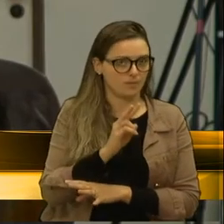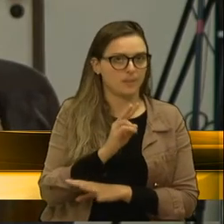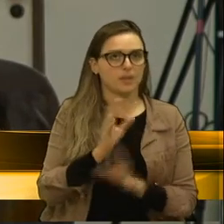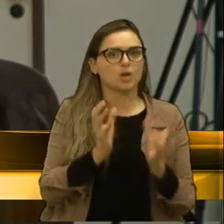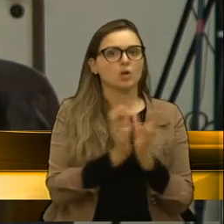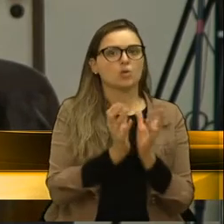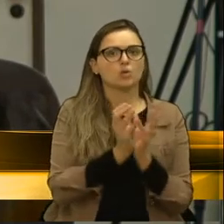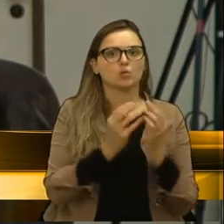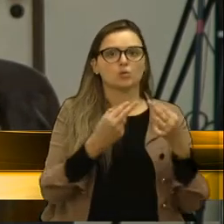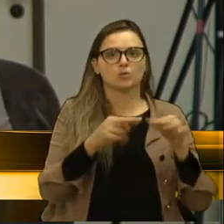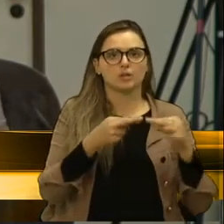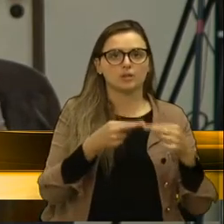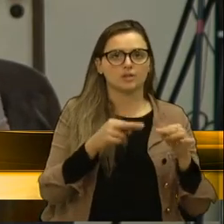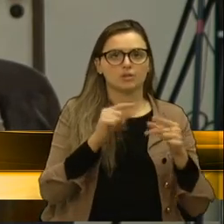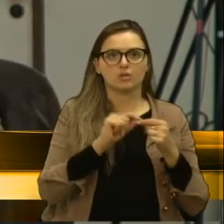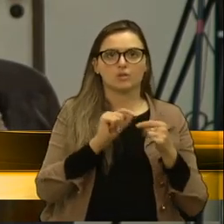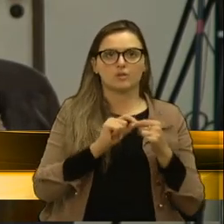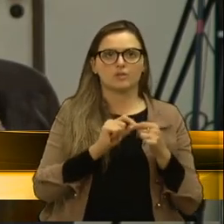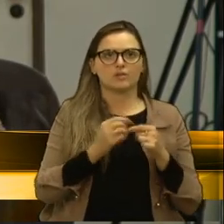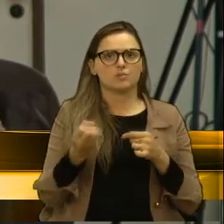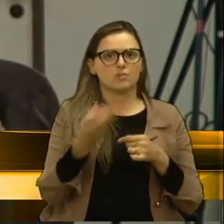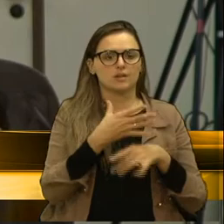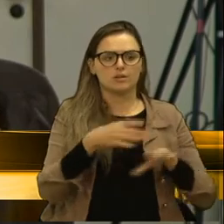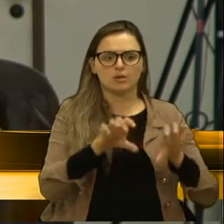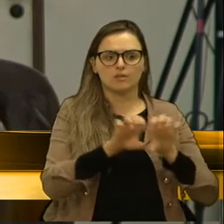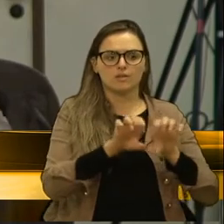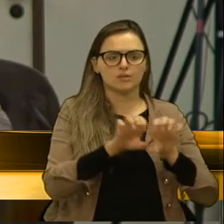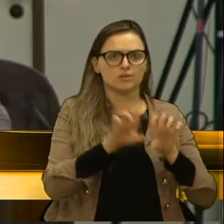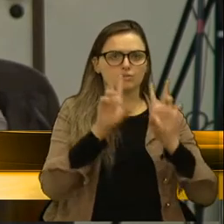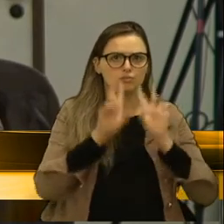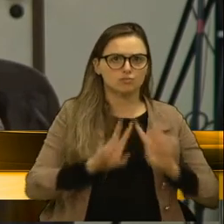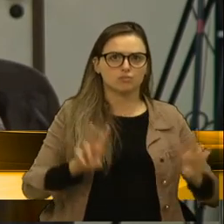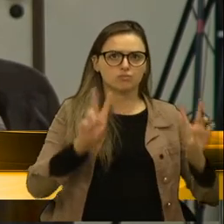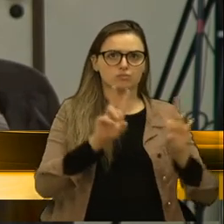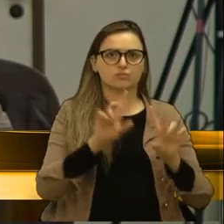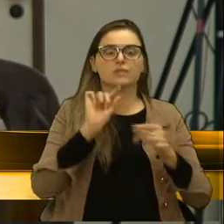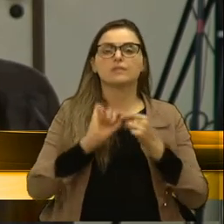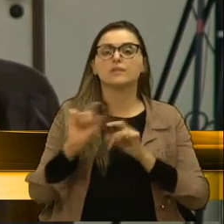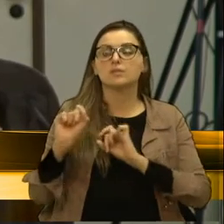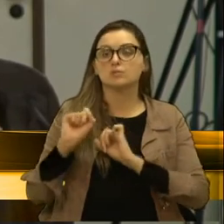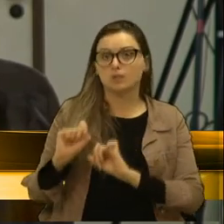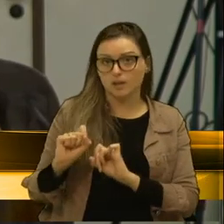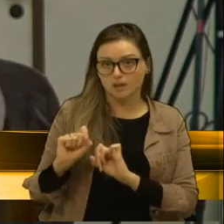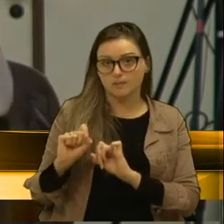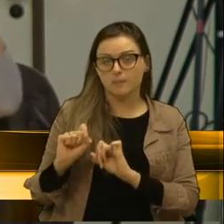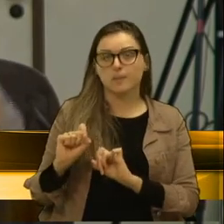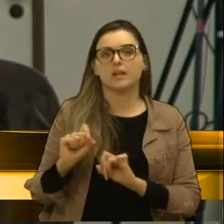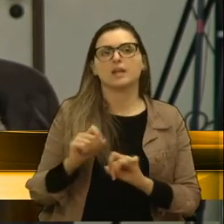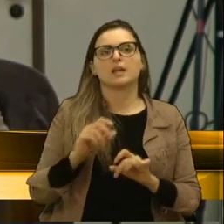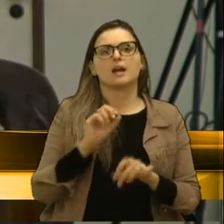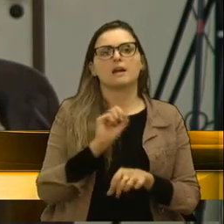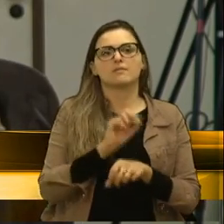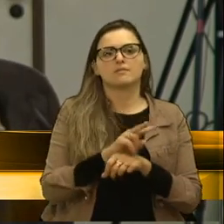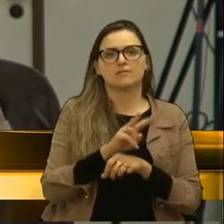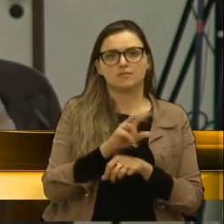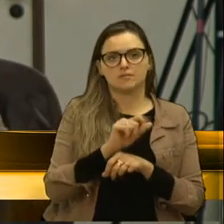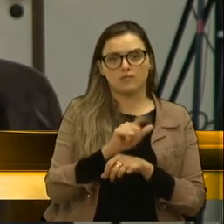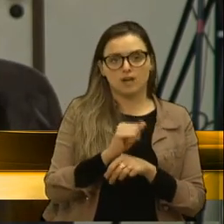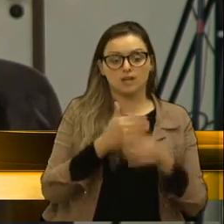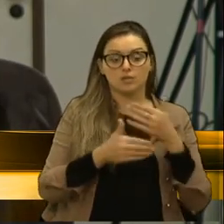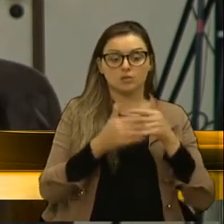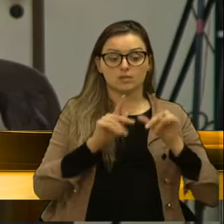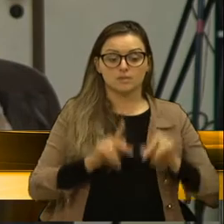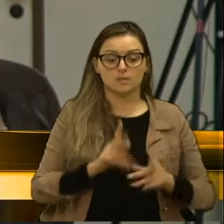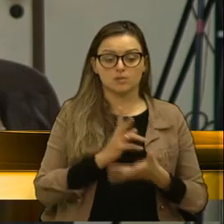Grupo Randon fez uma super revisão de estrutura. E aí ele garantiu o quê? Ele garantiu o emprego de todos aqueles que estão lá, ele